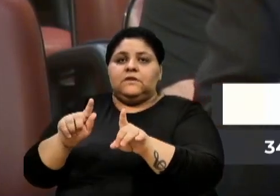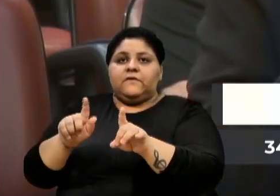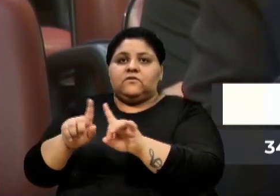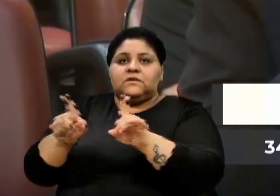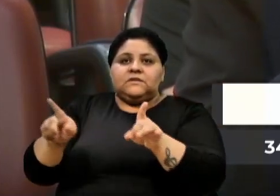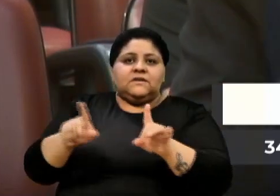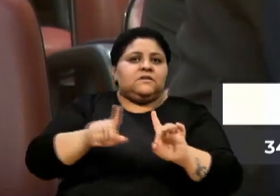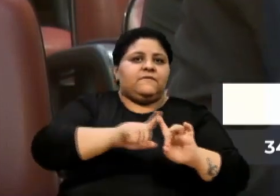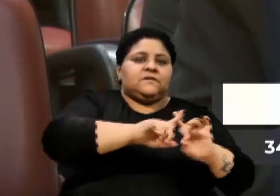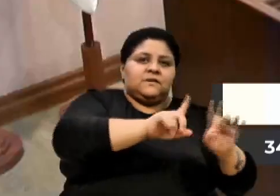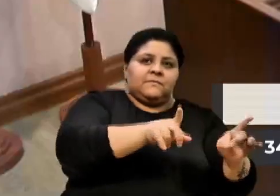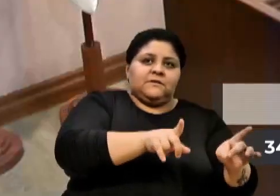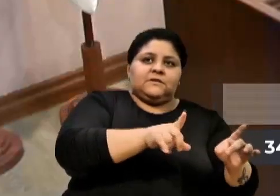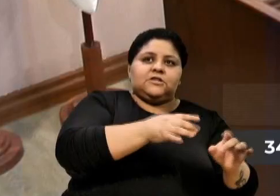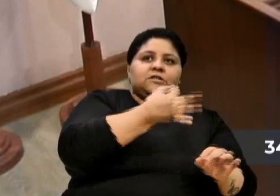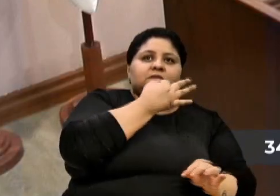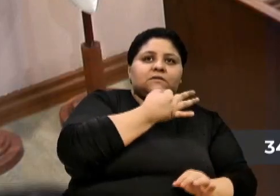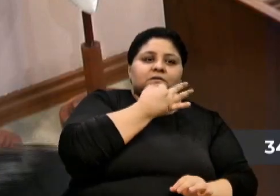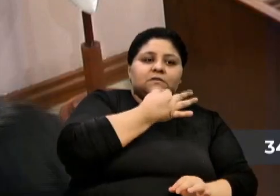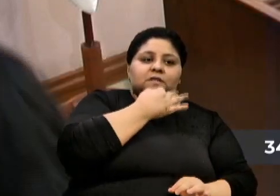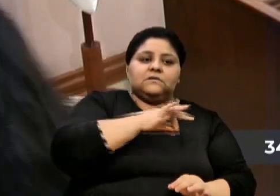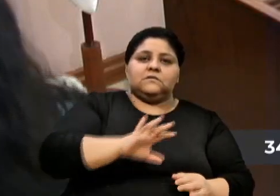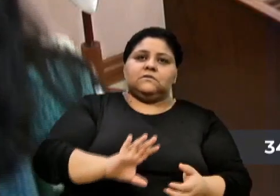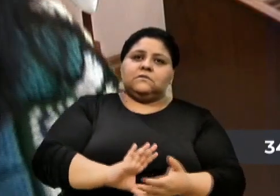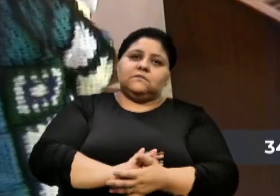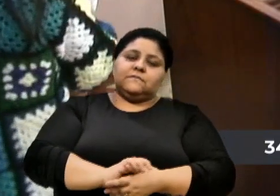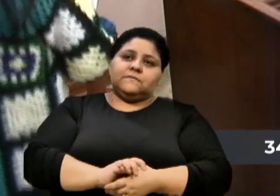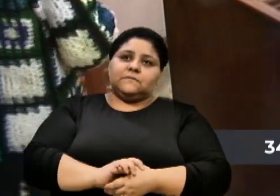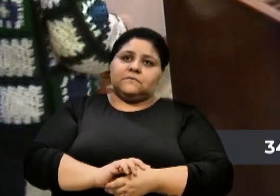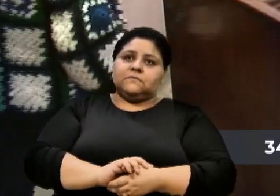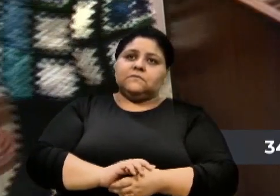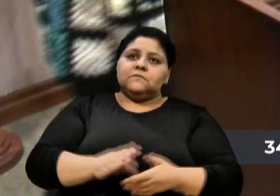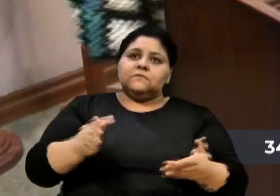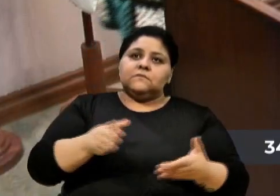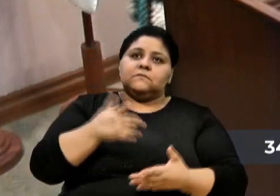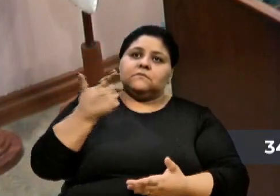Obrigado, presidente. Obrigado, vereador Clóvis Xuxa. Próximo inscrito, vereador Camires.